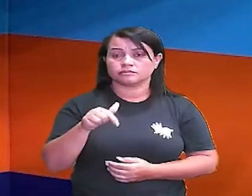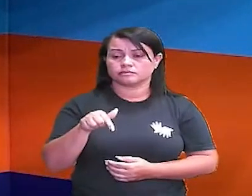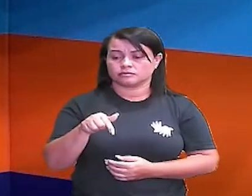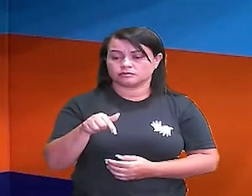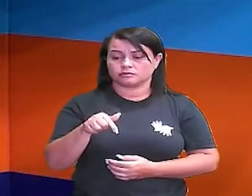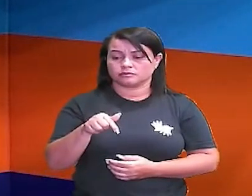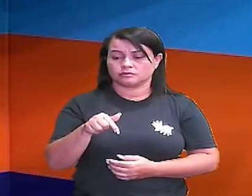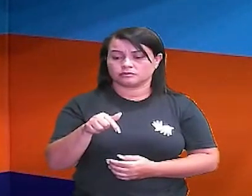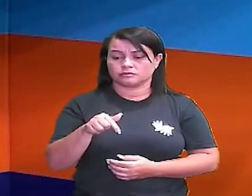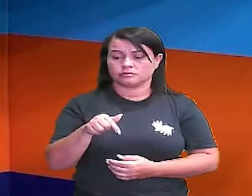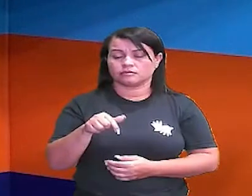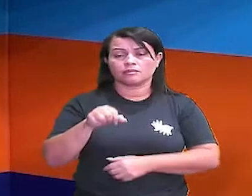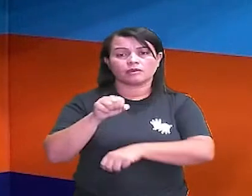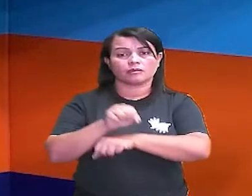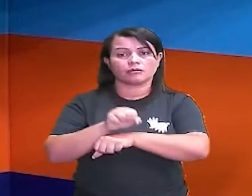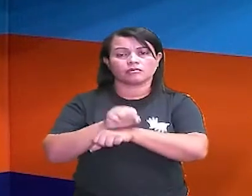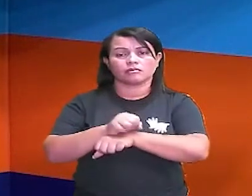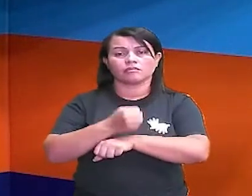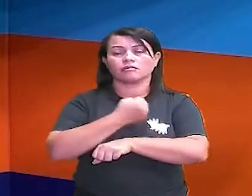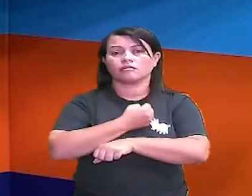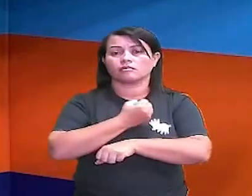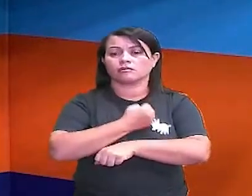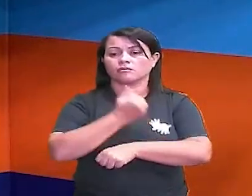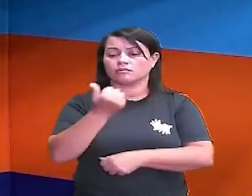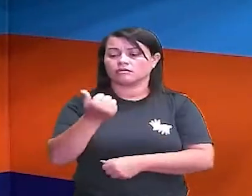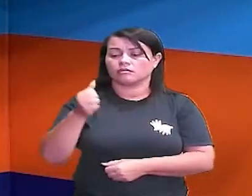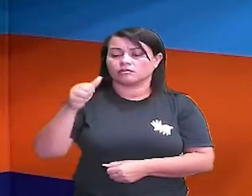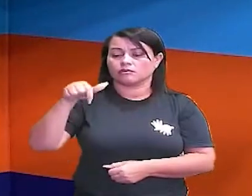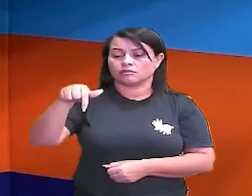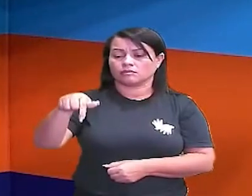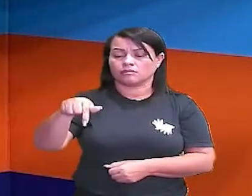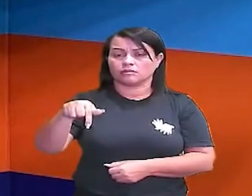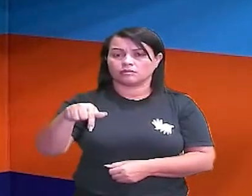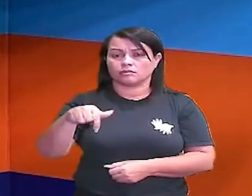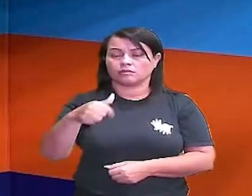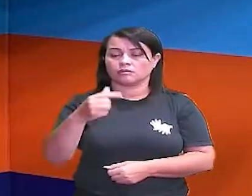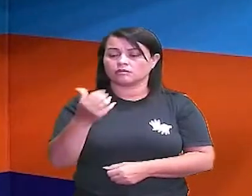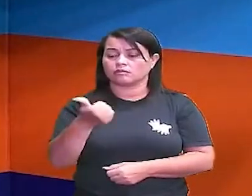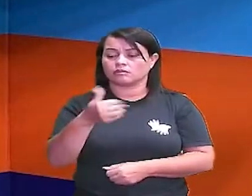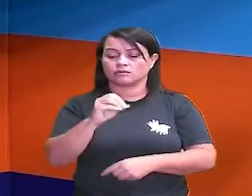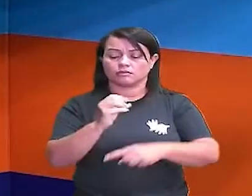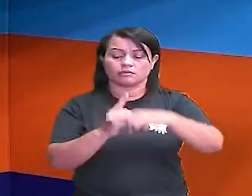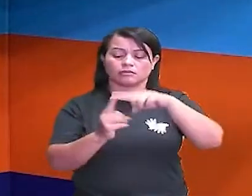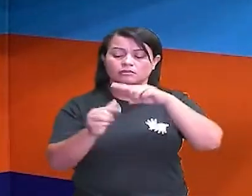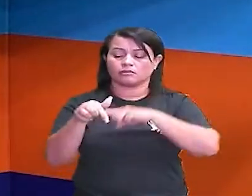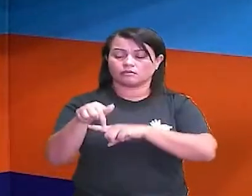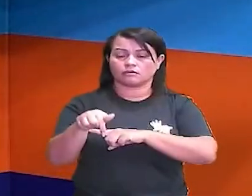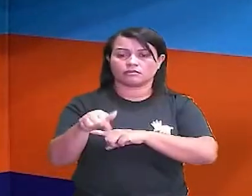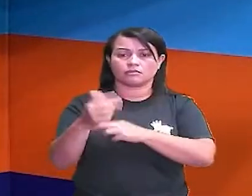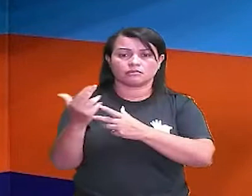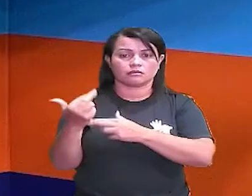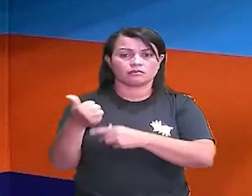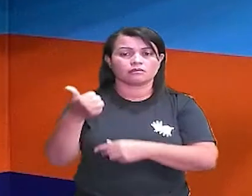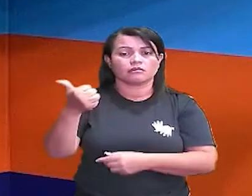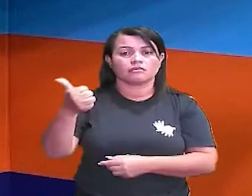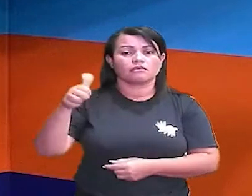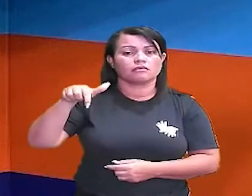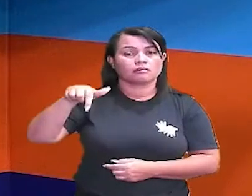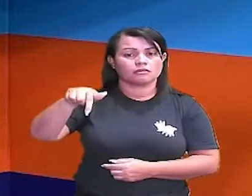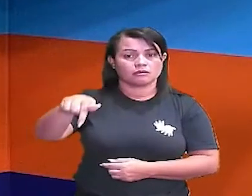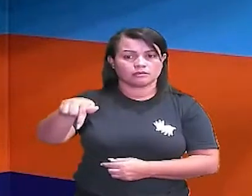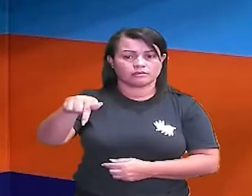7. E parei no número 17. Então, 10 mais 7 vai ser igual